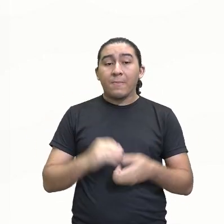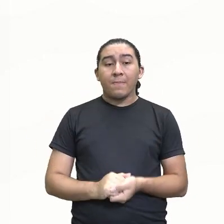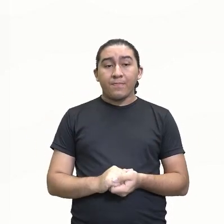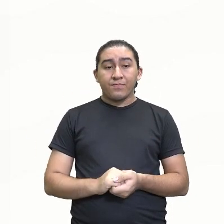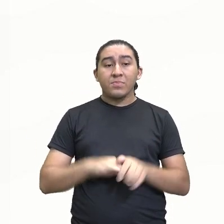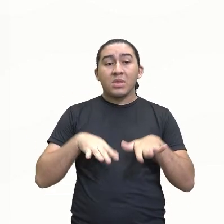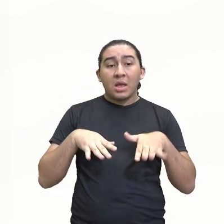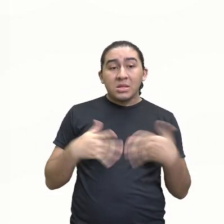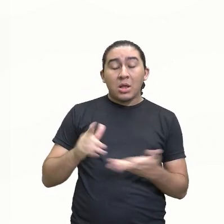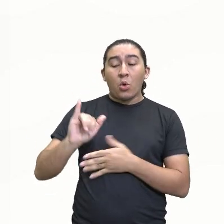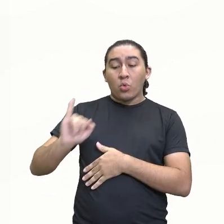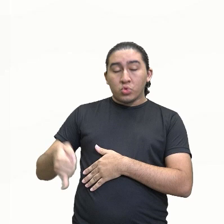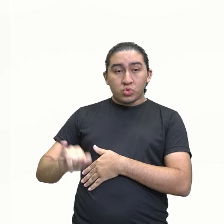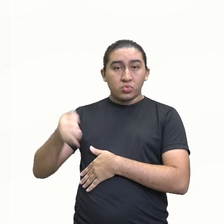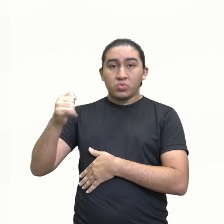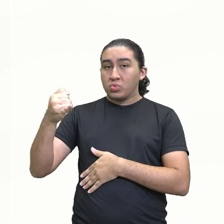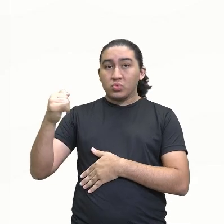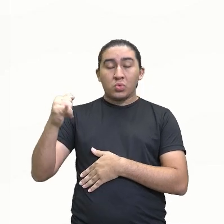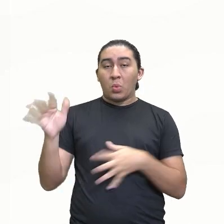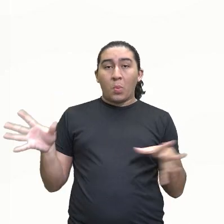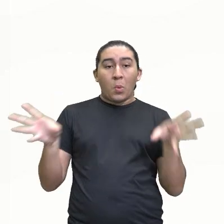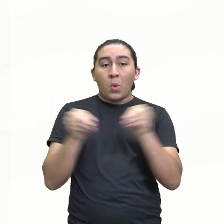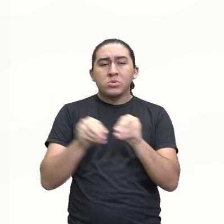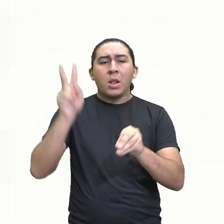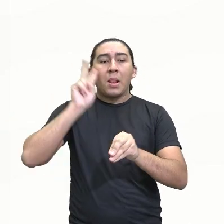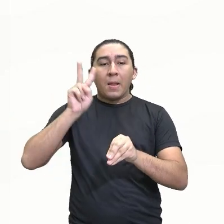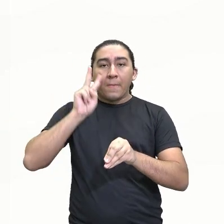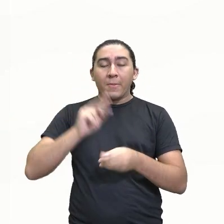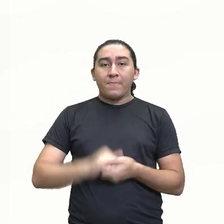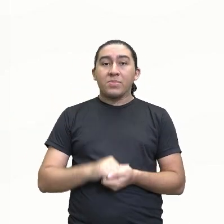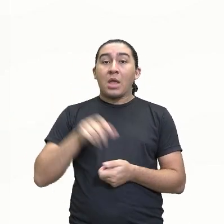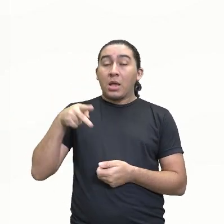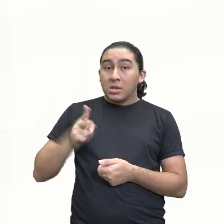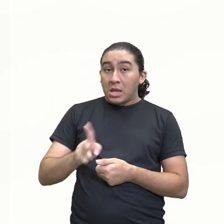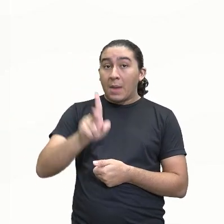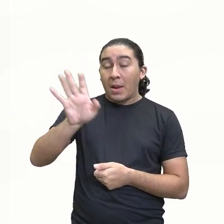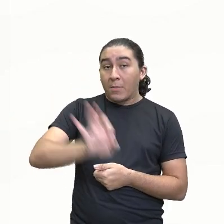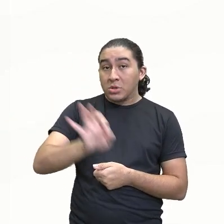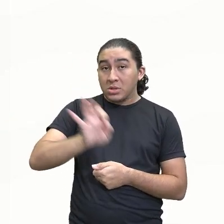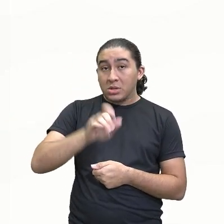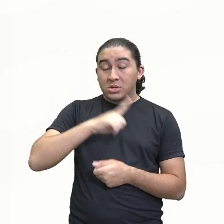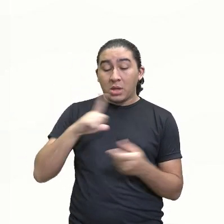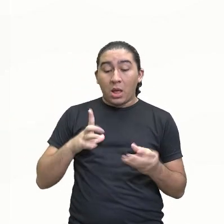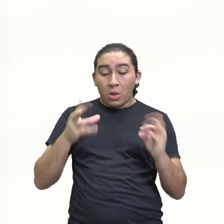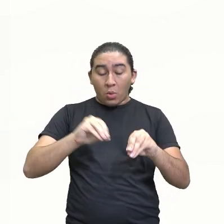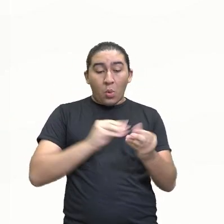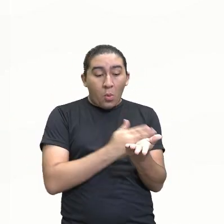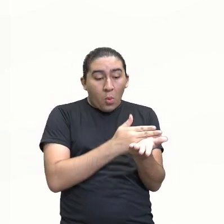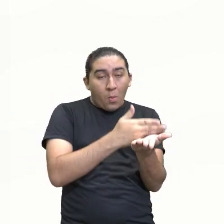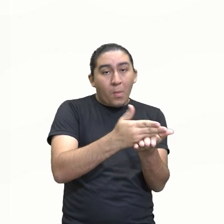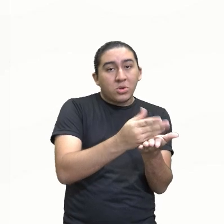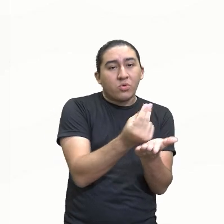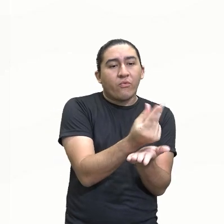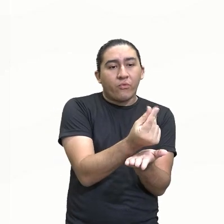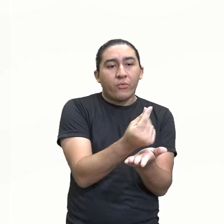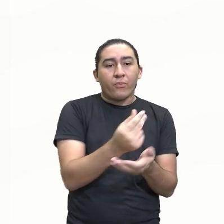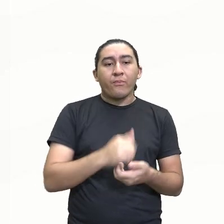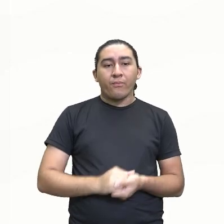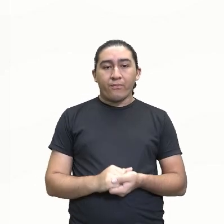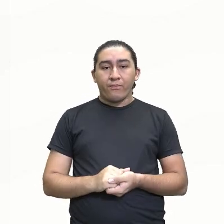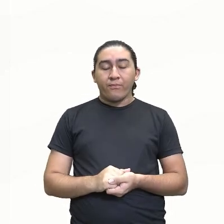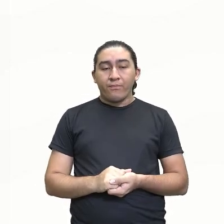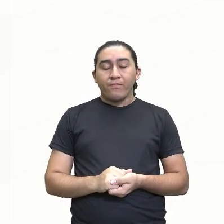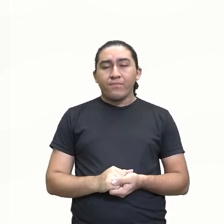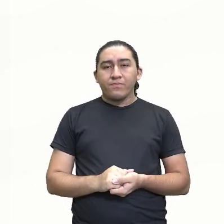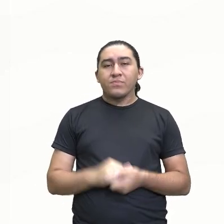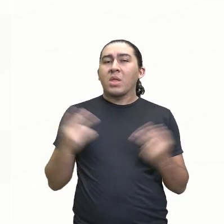juros compostos, lembrando aí que sempre a taxa incide sobre o valor anterior. E a gente precisa da mesma coisa,